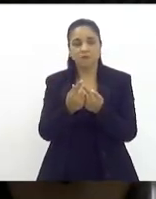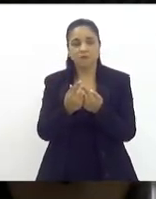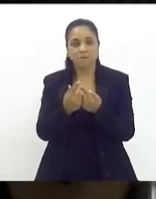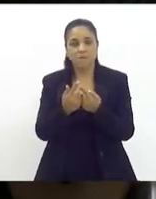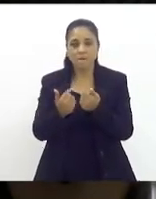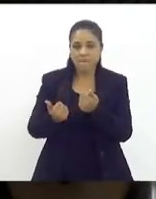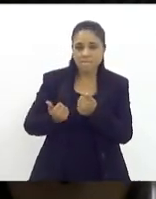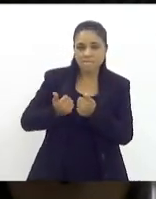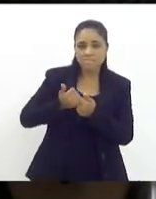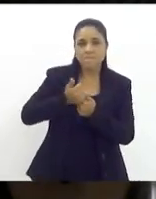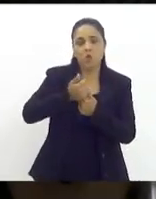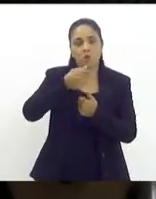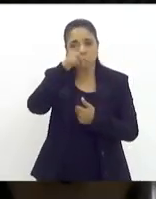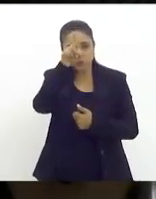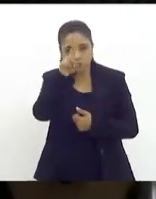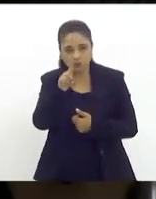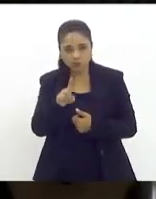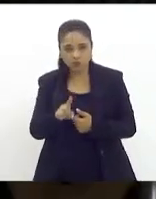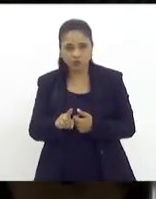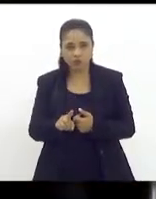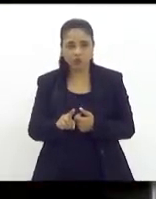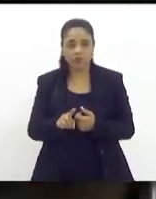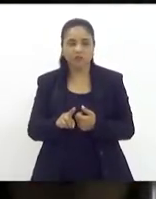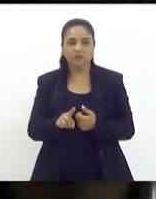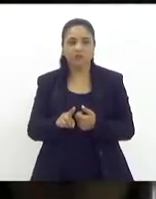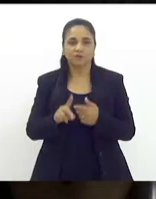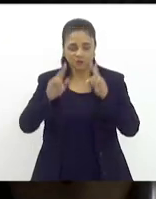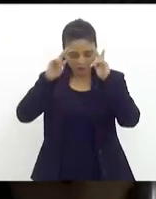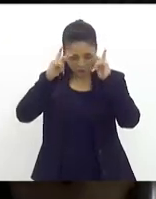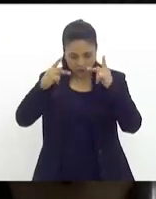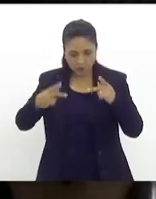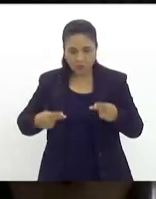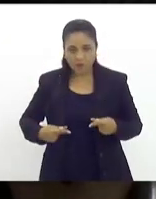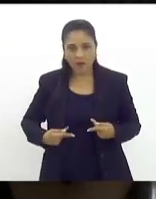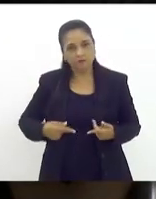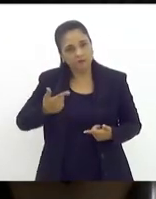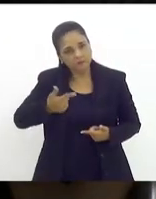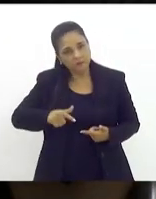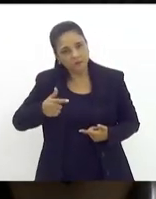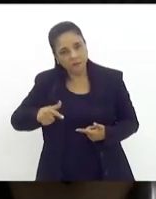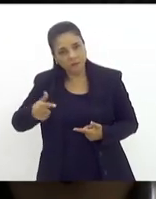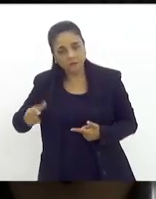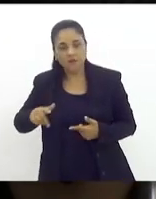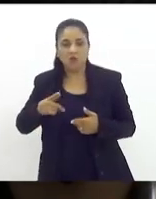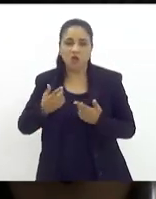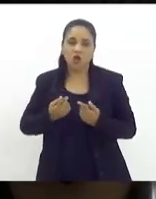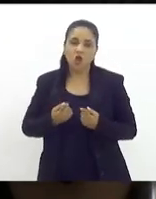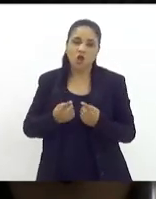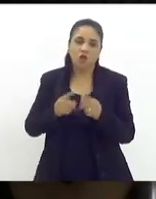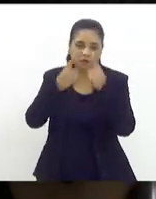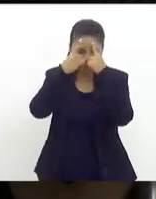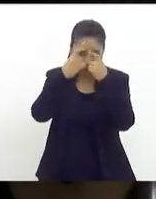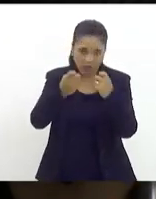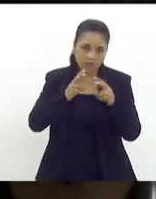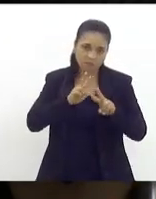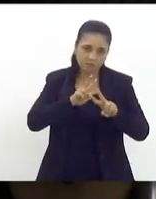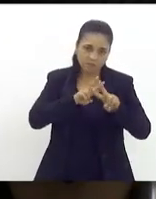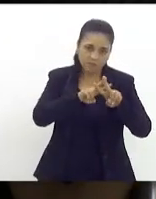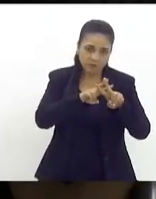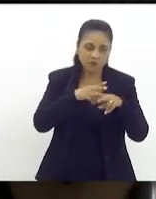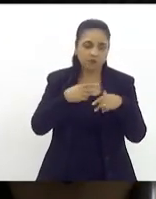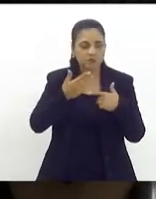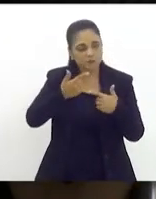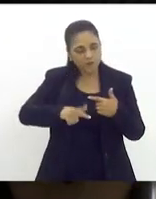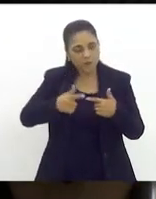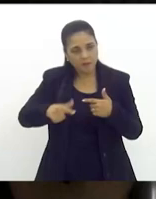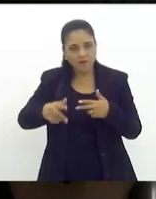sustentar aí os direitos humanos, etc., etc., etc., quanto às violências nos presídios, etc.